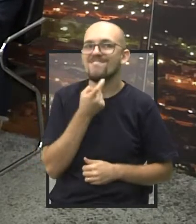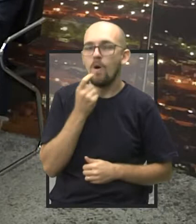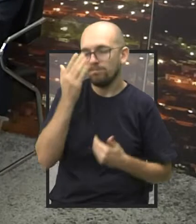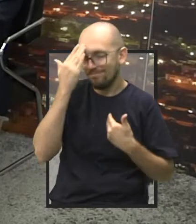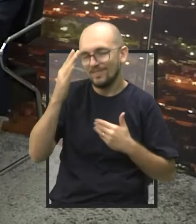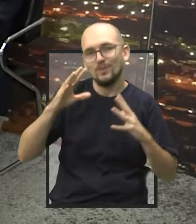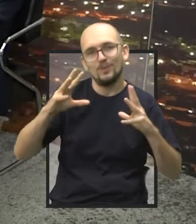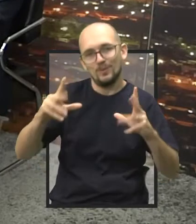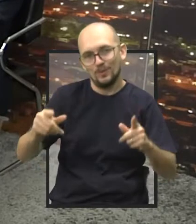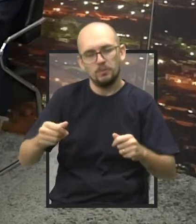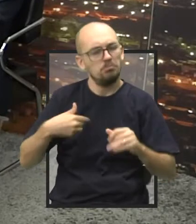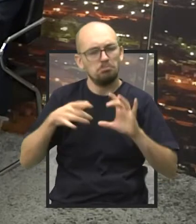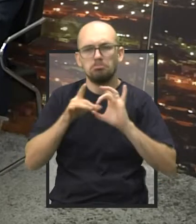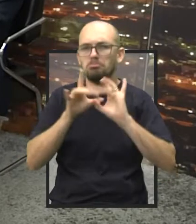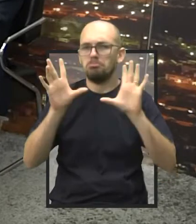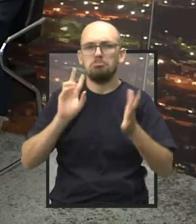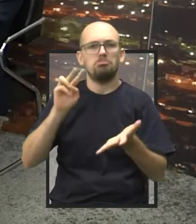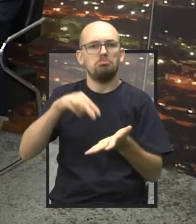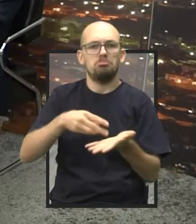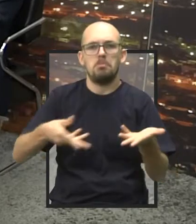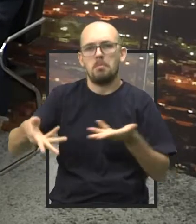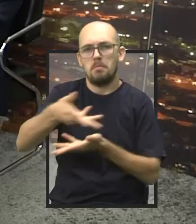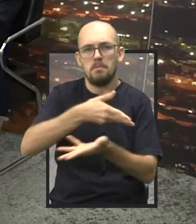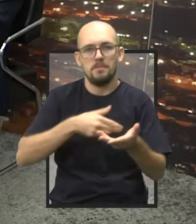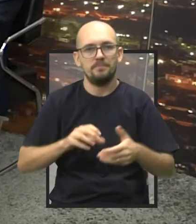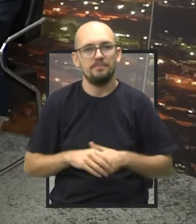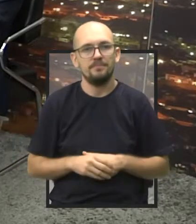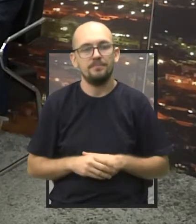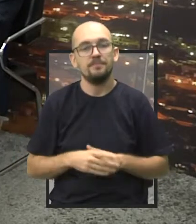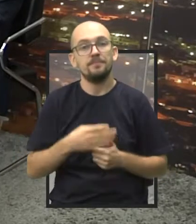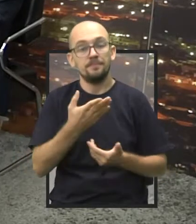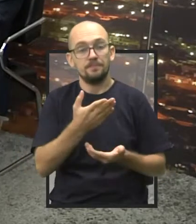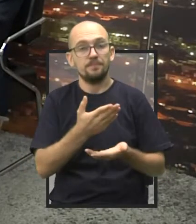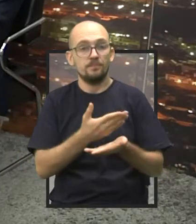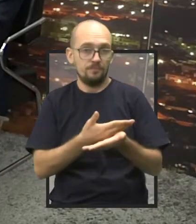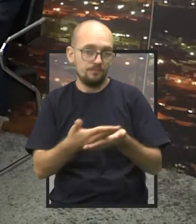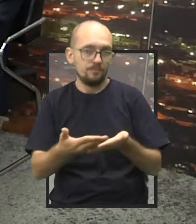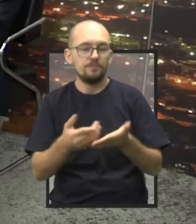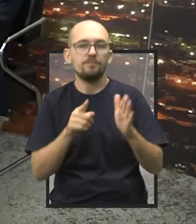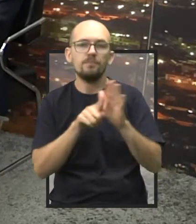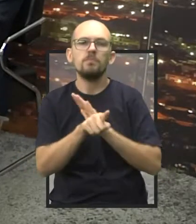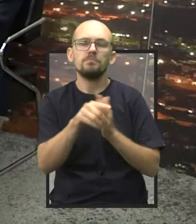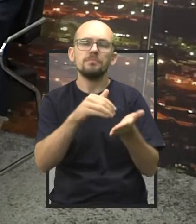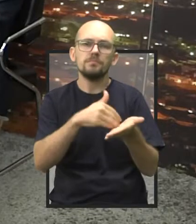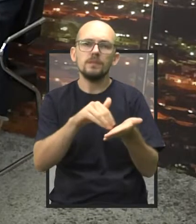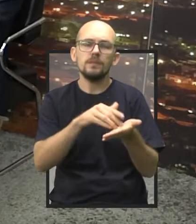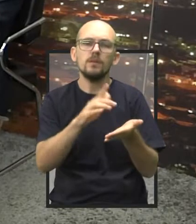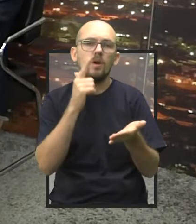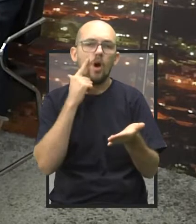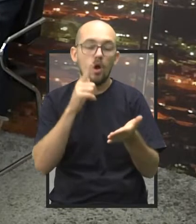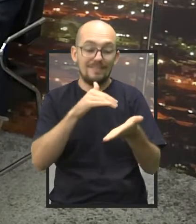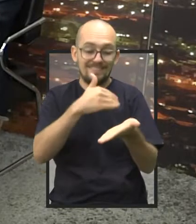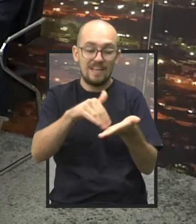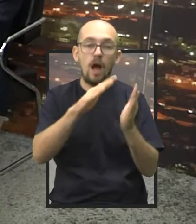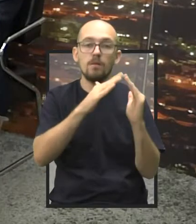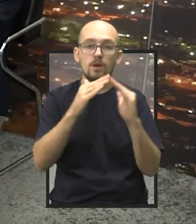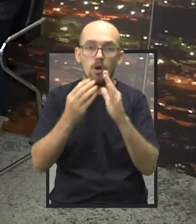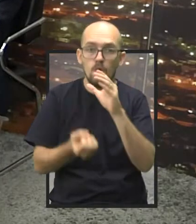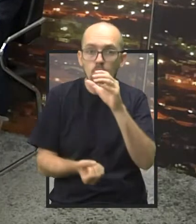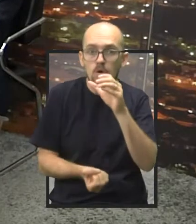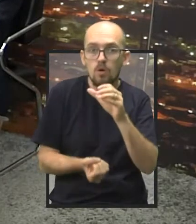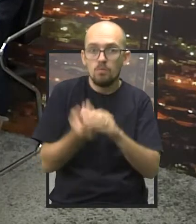todos. Estamos sempre à disposição da população. Secretário, a Secretaria de Habitação de Jaú, ela foi criada oficialmente